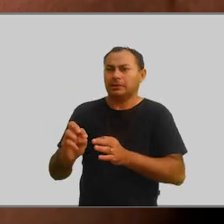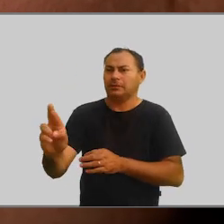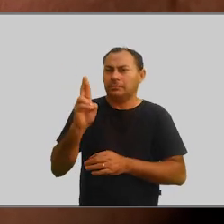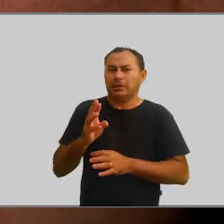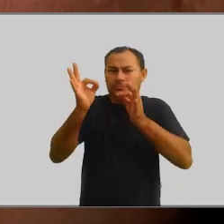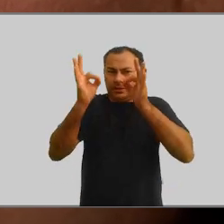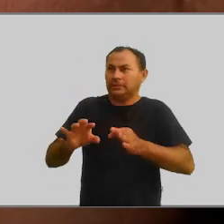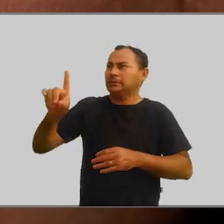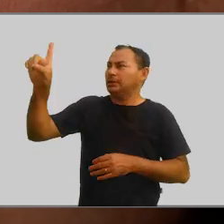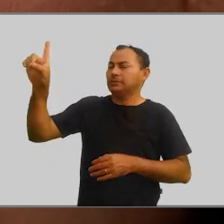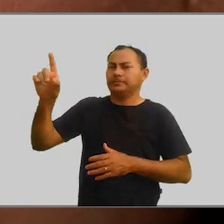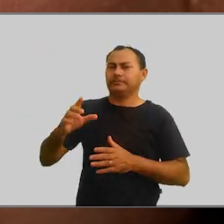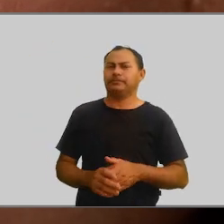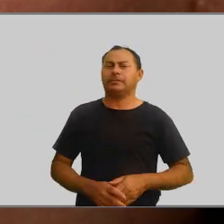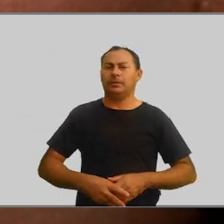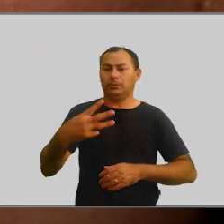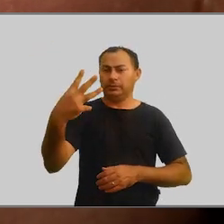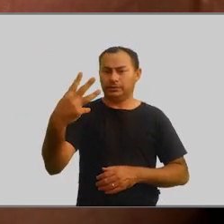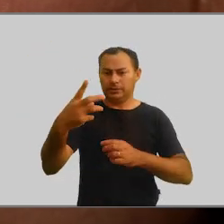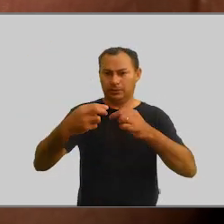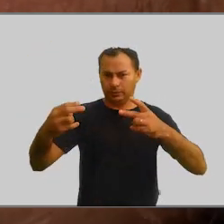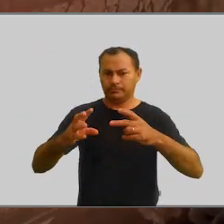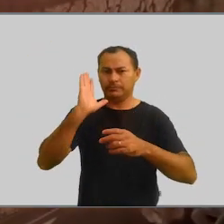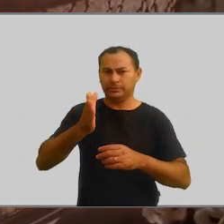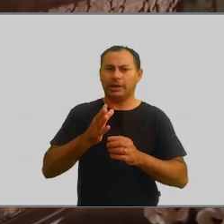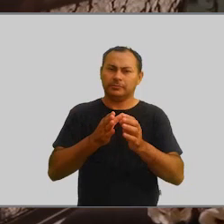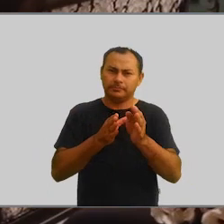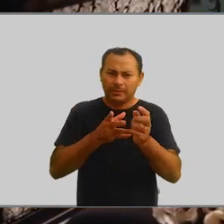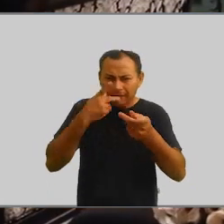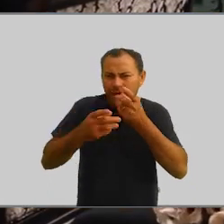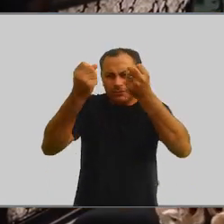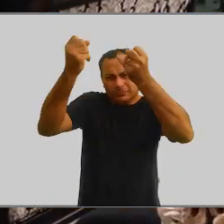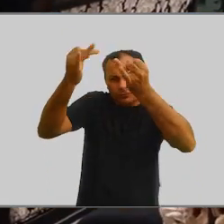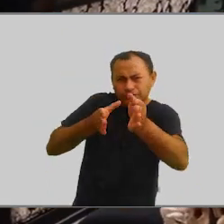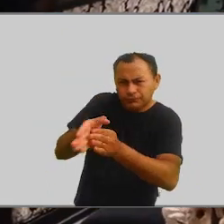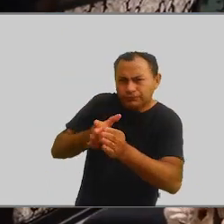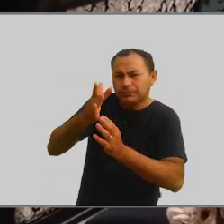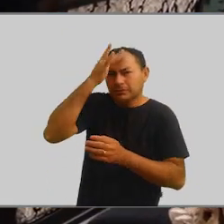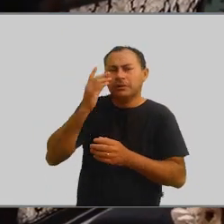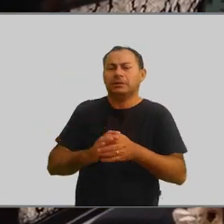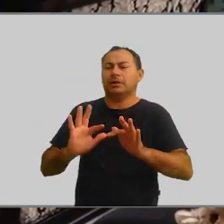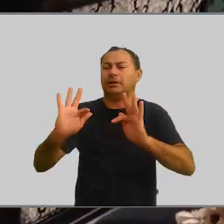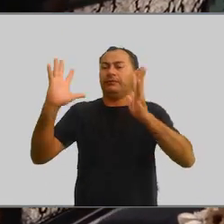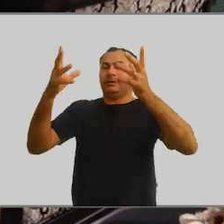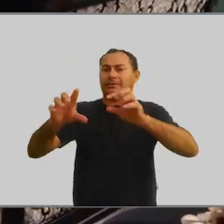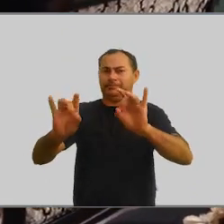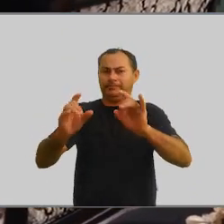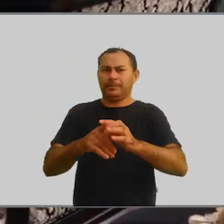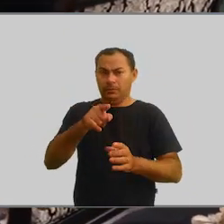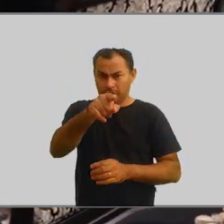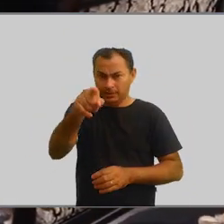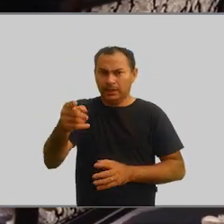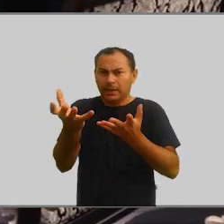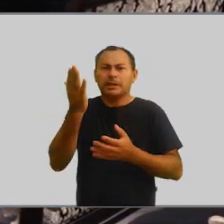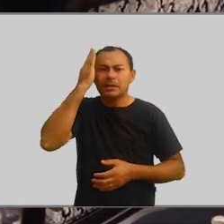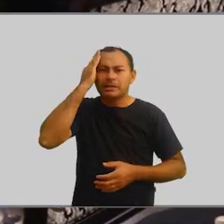as respostas de Deus. O terceiro passo que eu já sugeri para centenas de pessoas em cerimônias fúnebres é: se